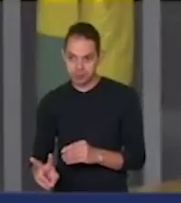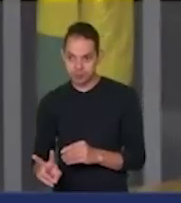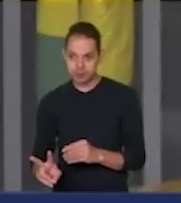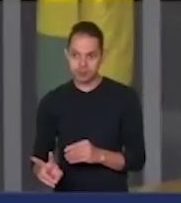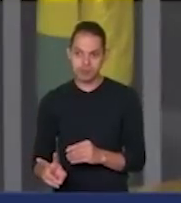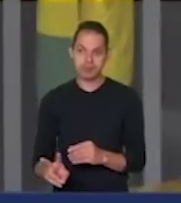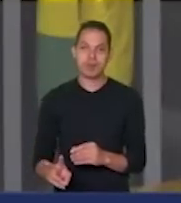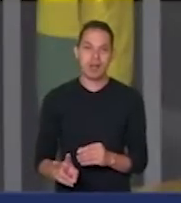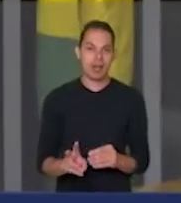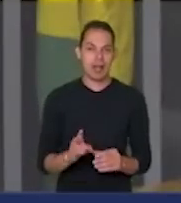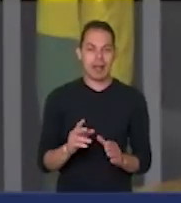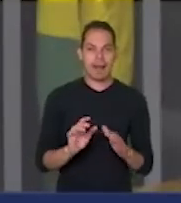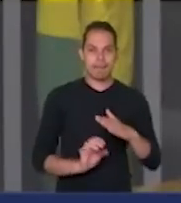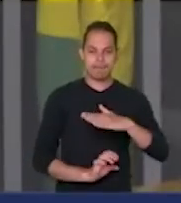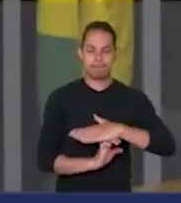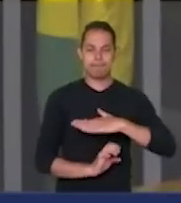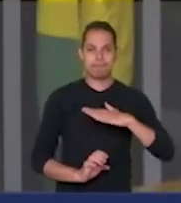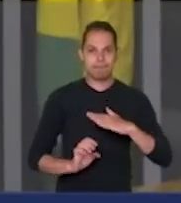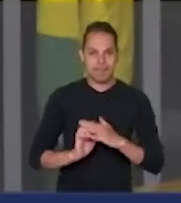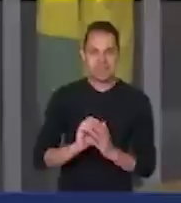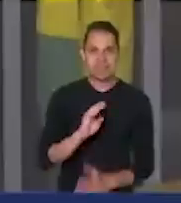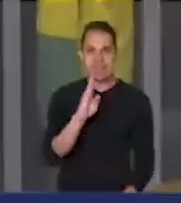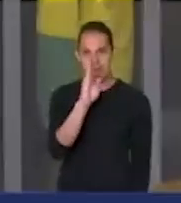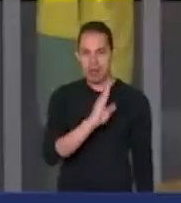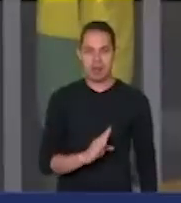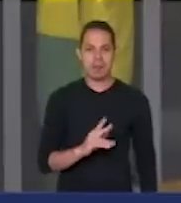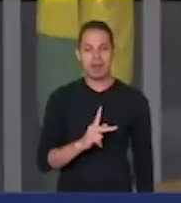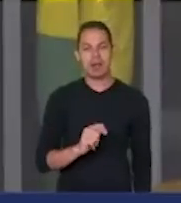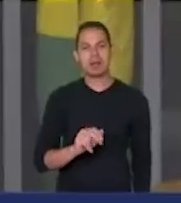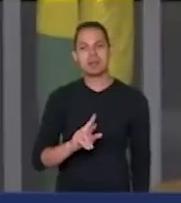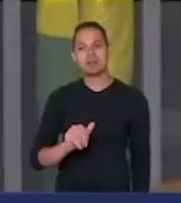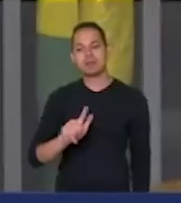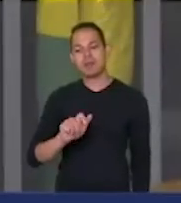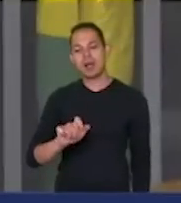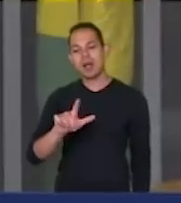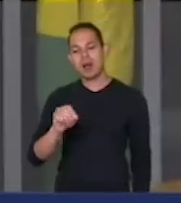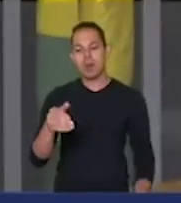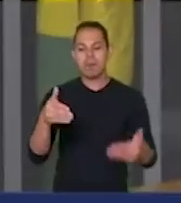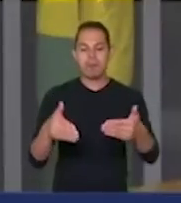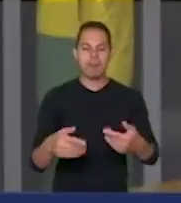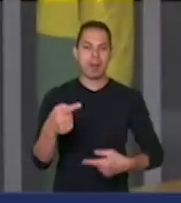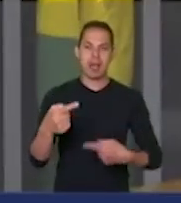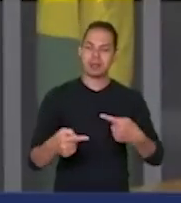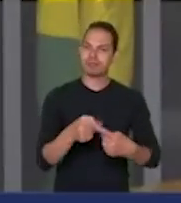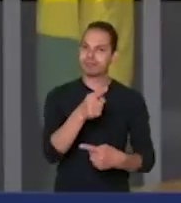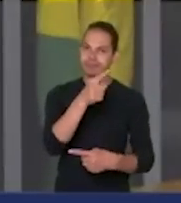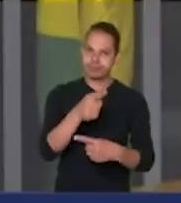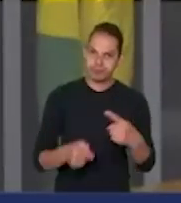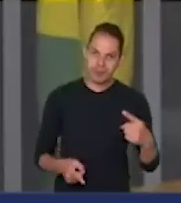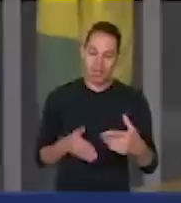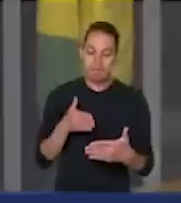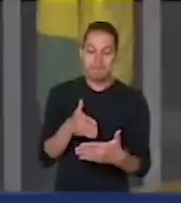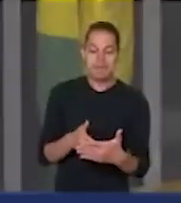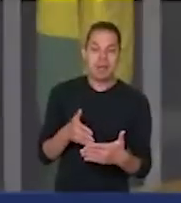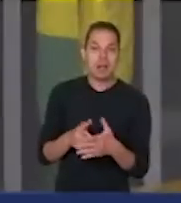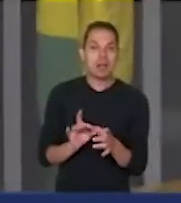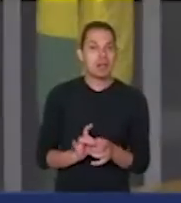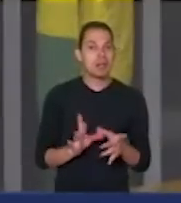Brasil Paralelo e seus assinantes de participação política e restrita, liberdade